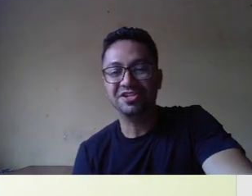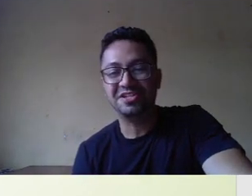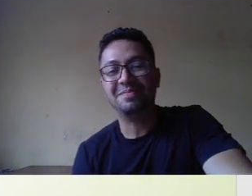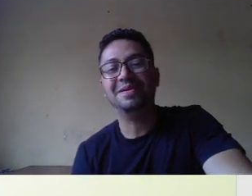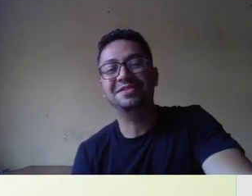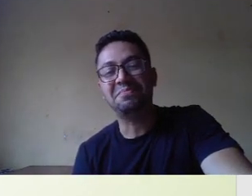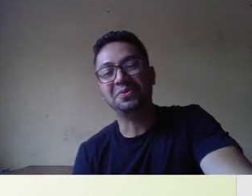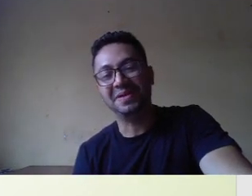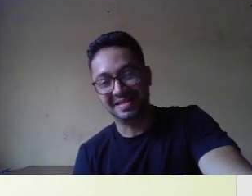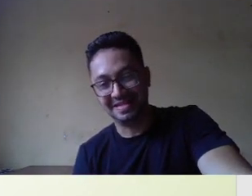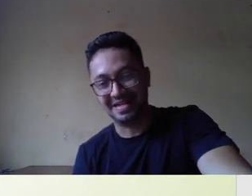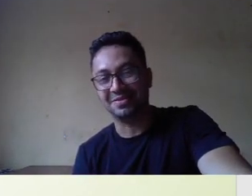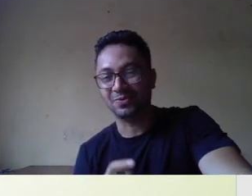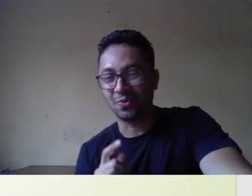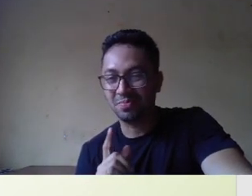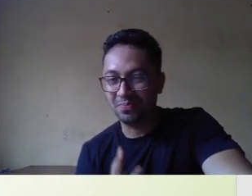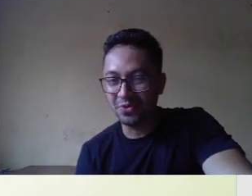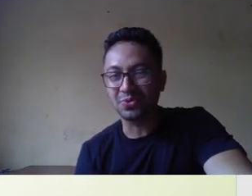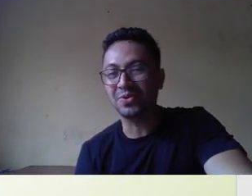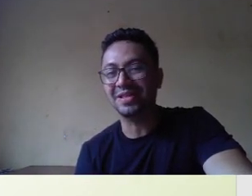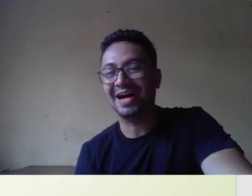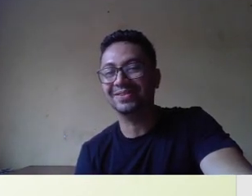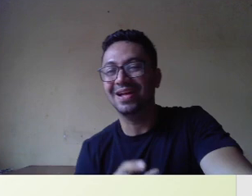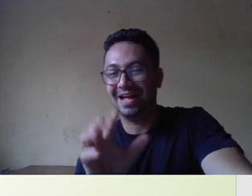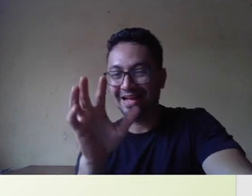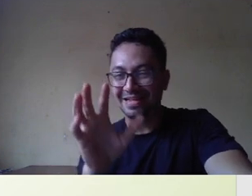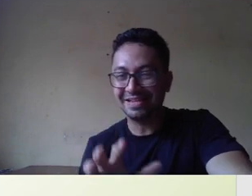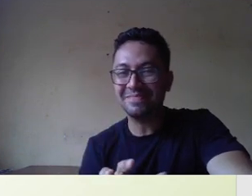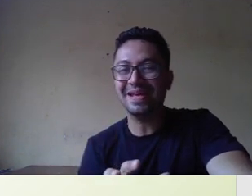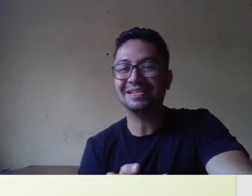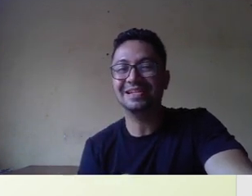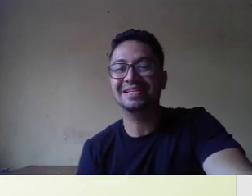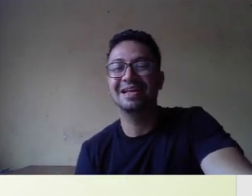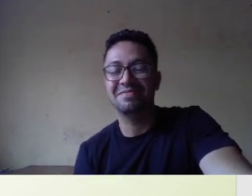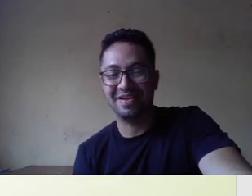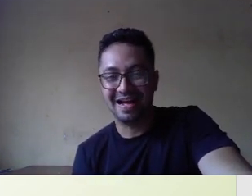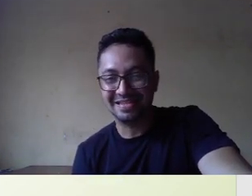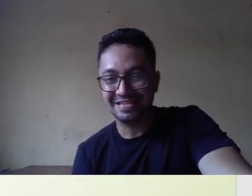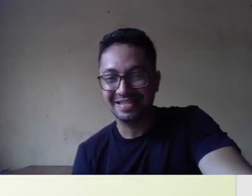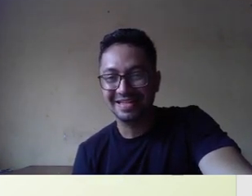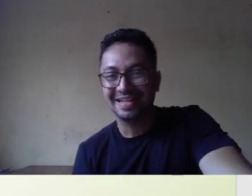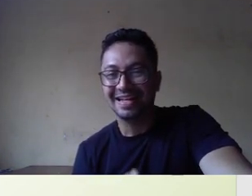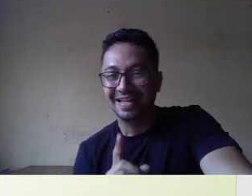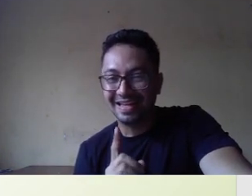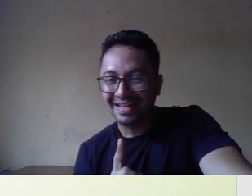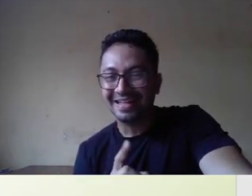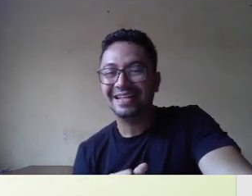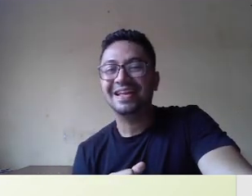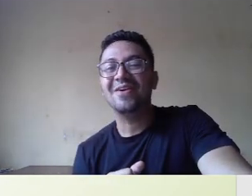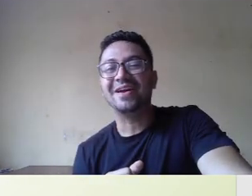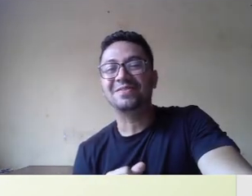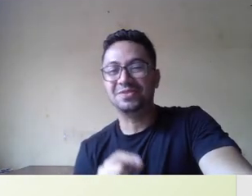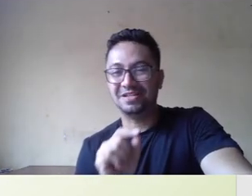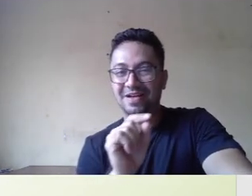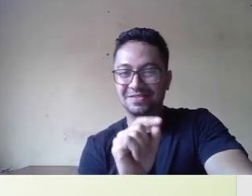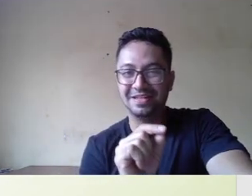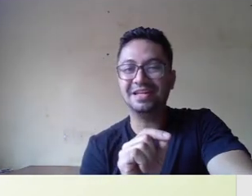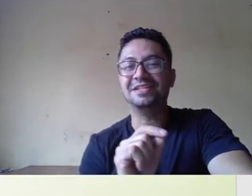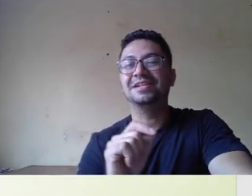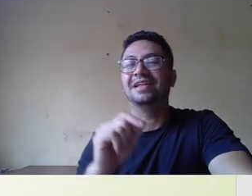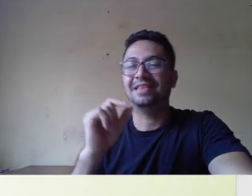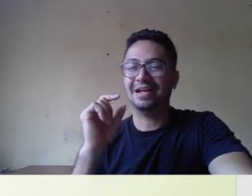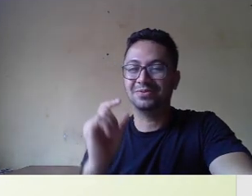causar o que a gente chama de português sinalizado. Então tome muito cuidado, analisem bem essas frases e eu quero que vocês